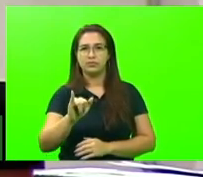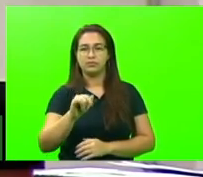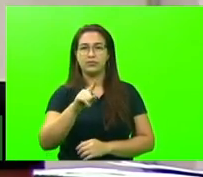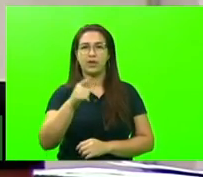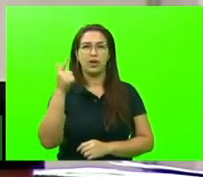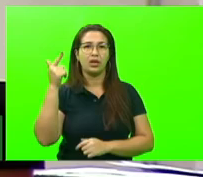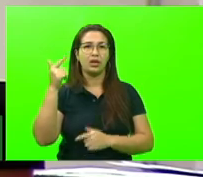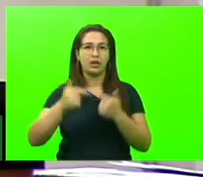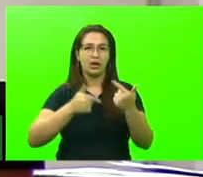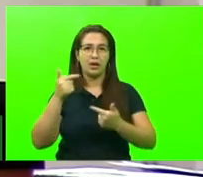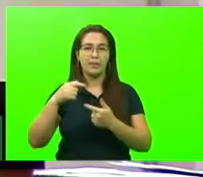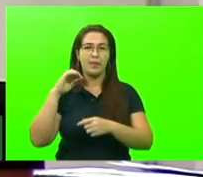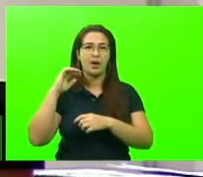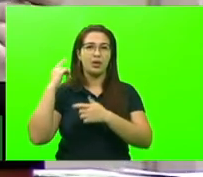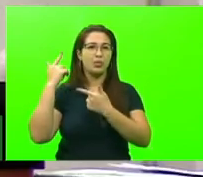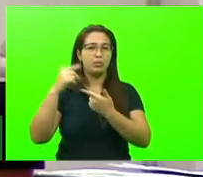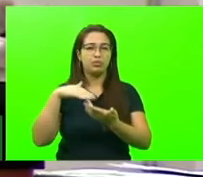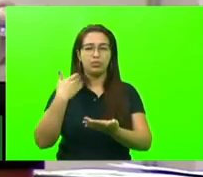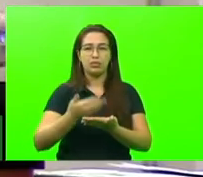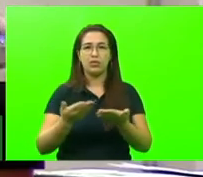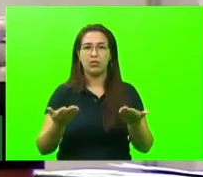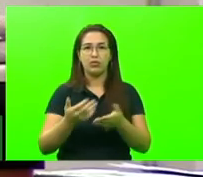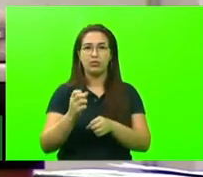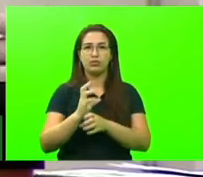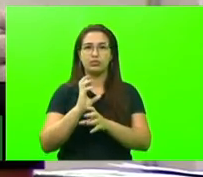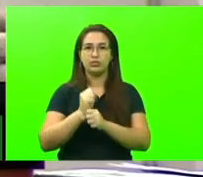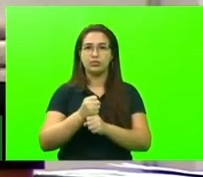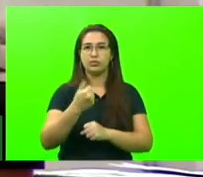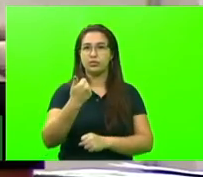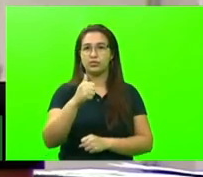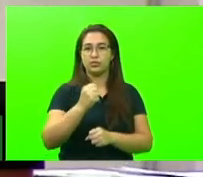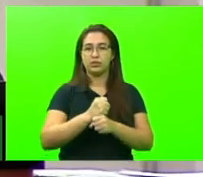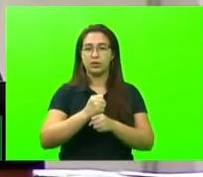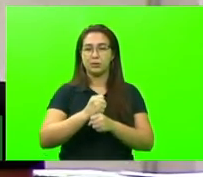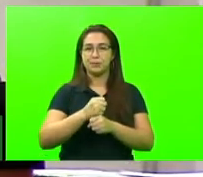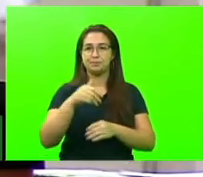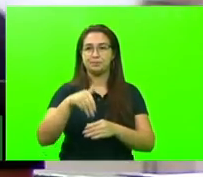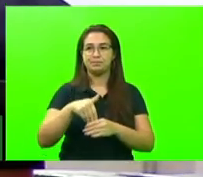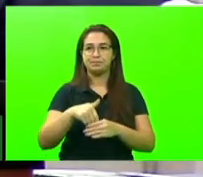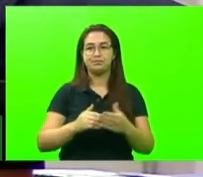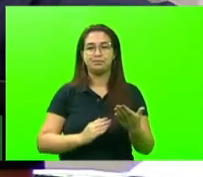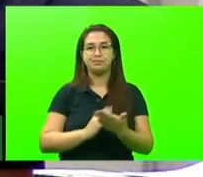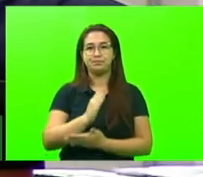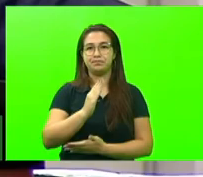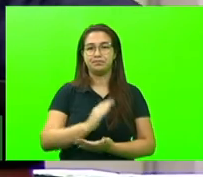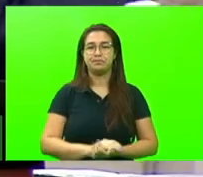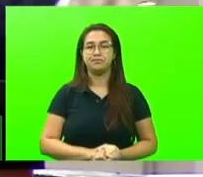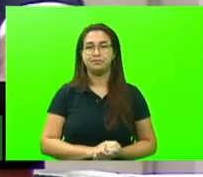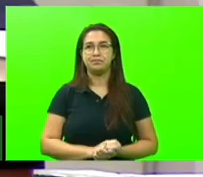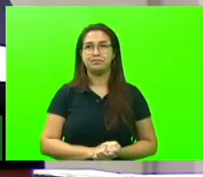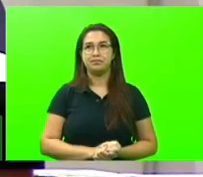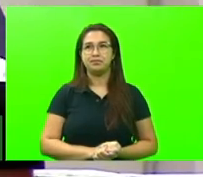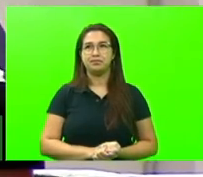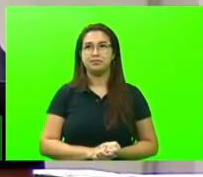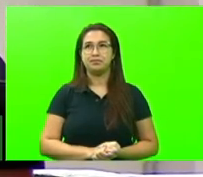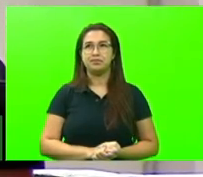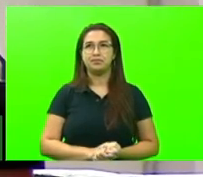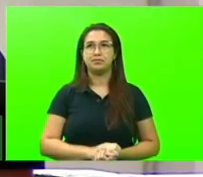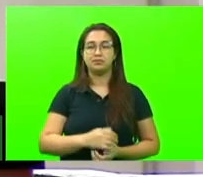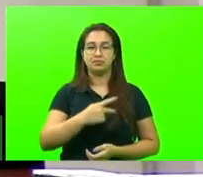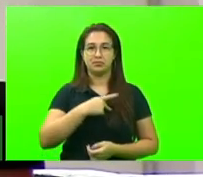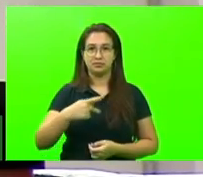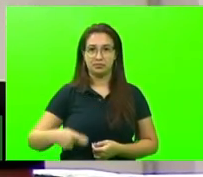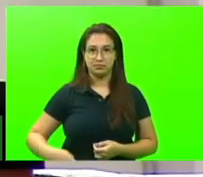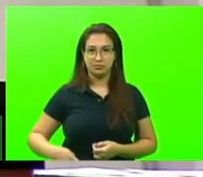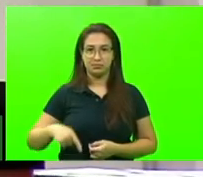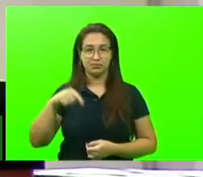desses 11 anos. Em discussão? Em votação, aprovado. Esta